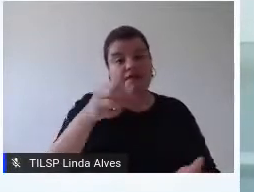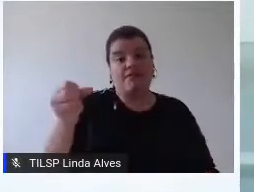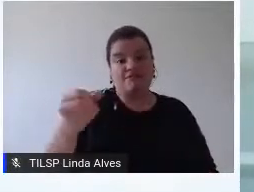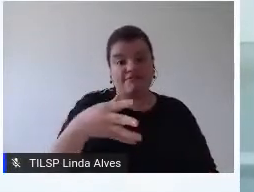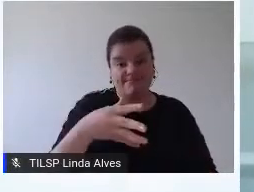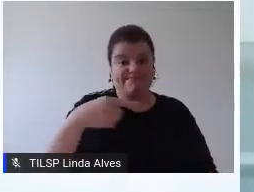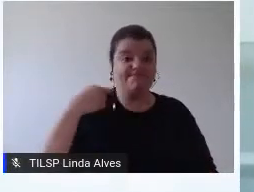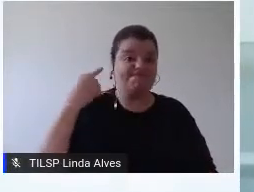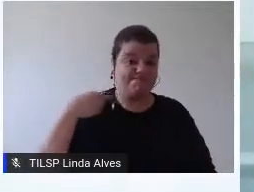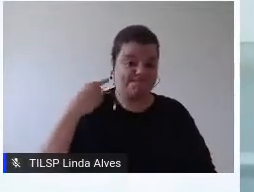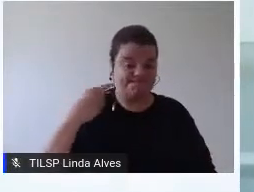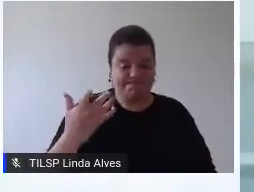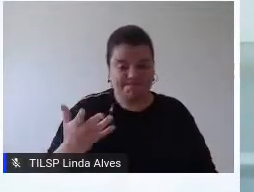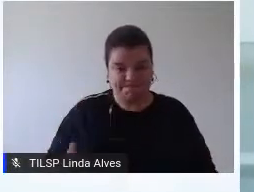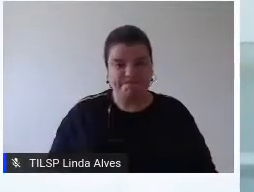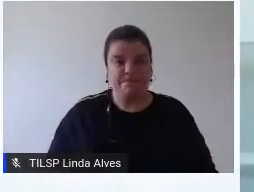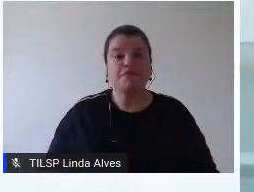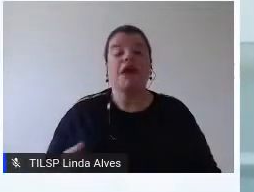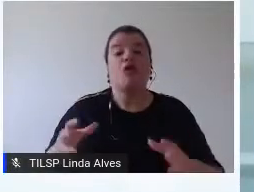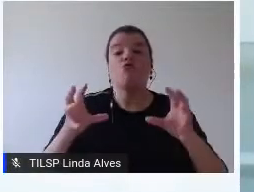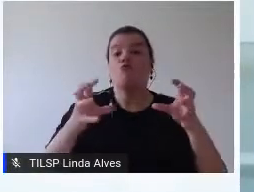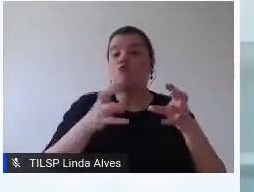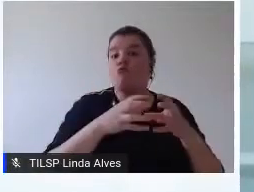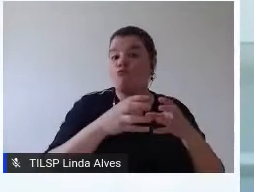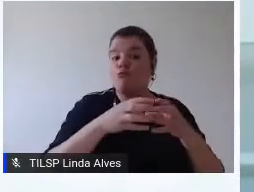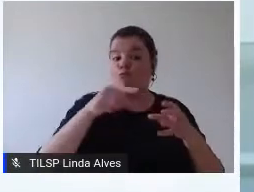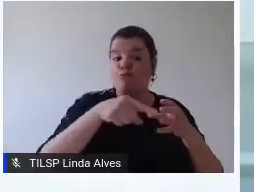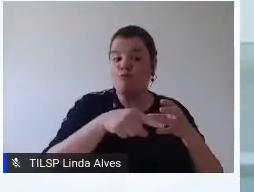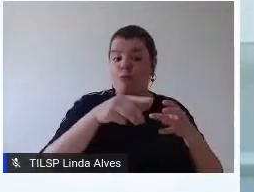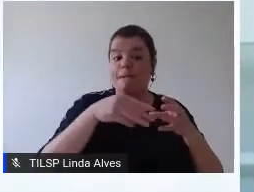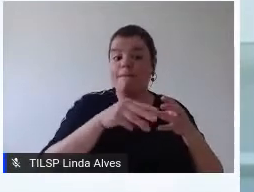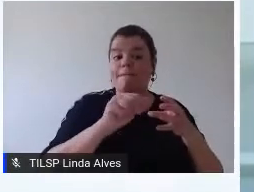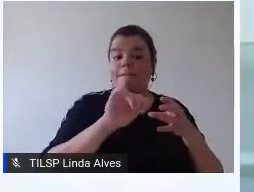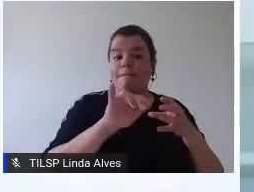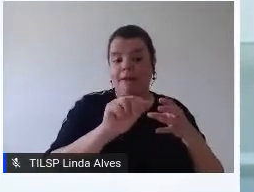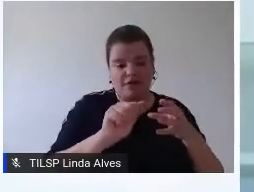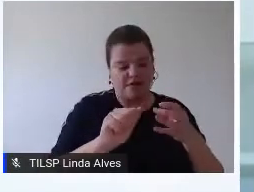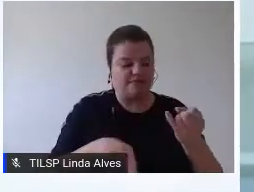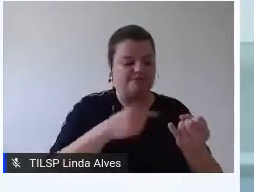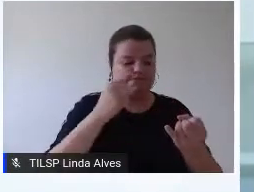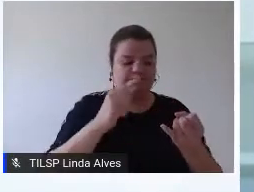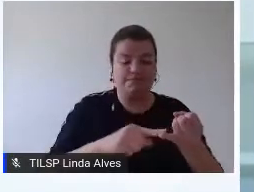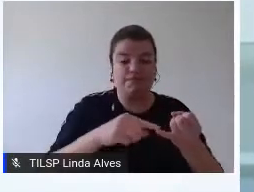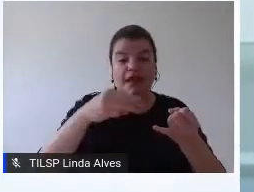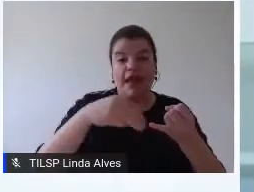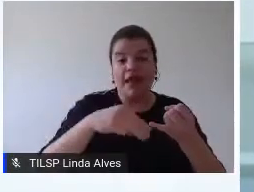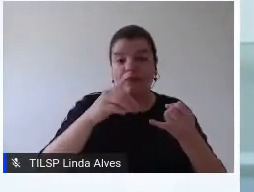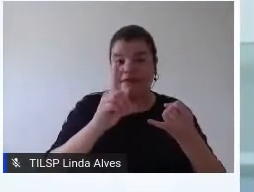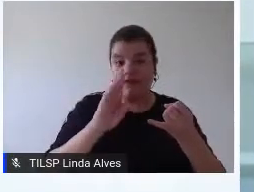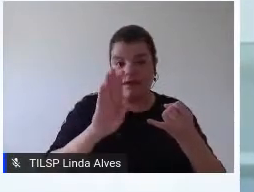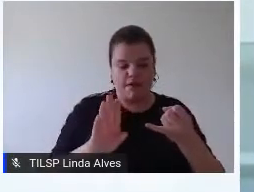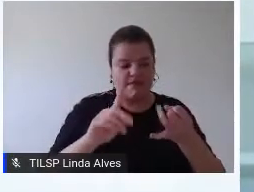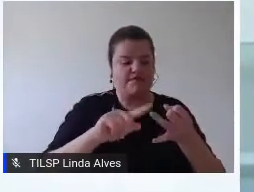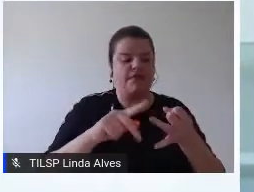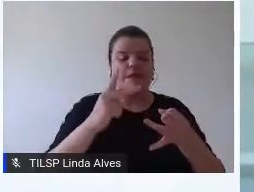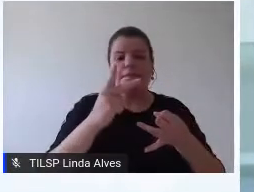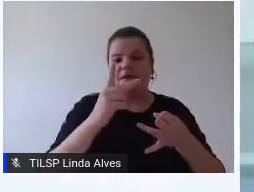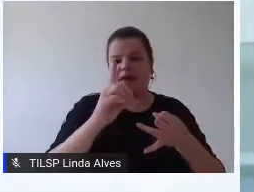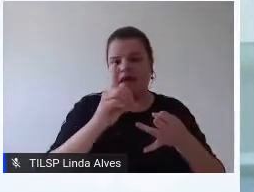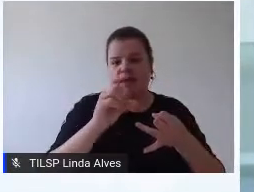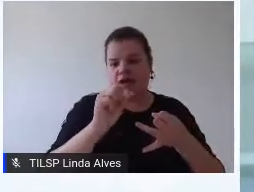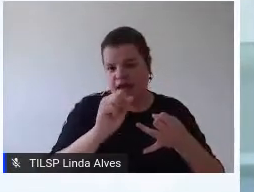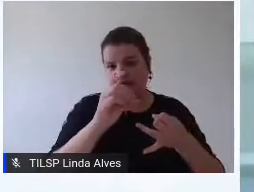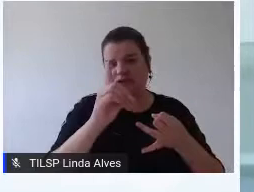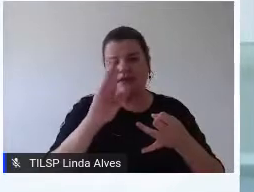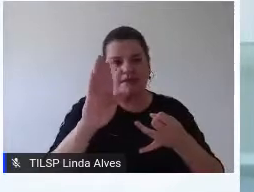E o grupo do Maia, ele é composto pelo MDB, PSDB,